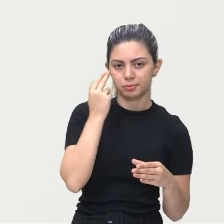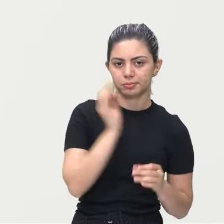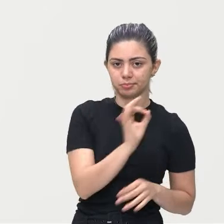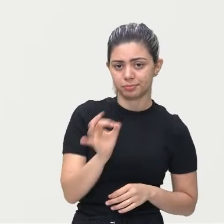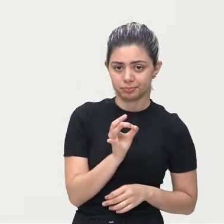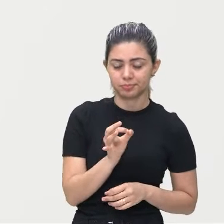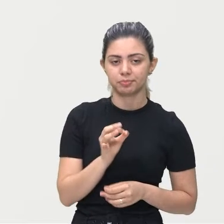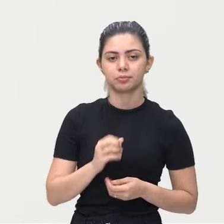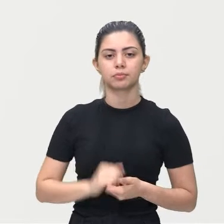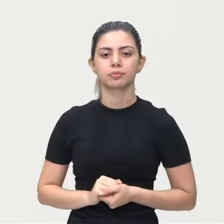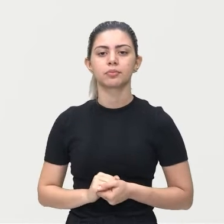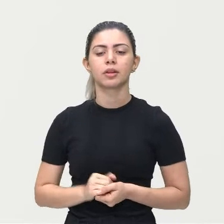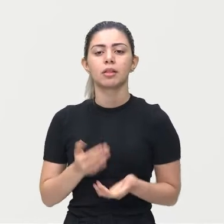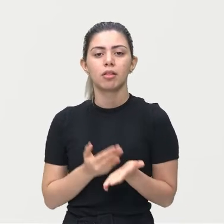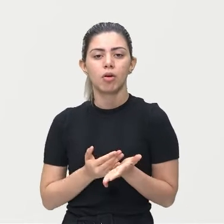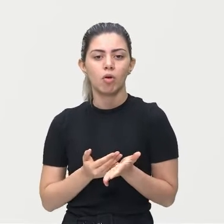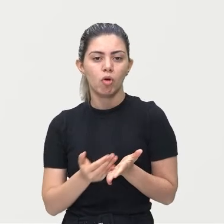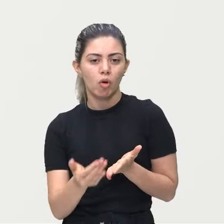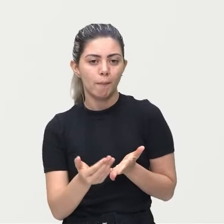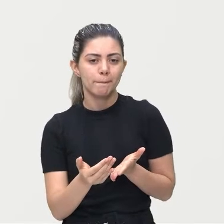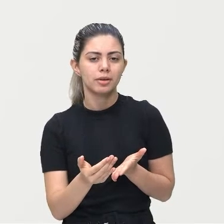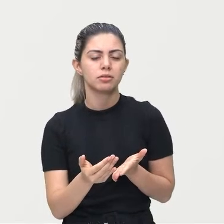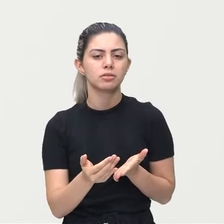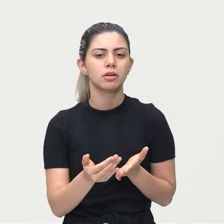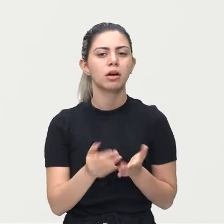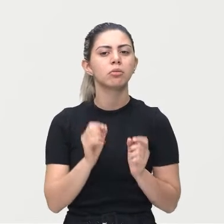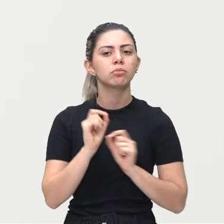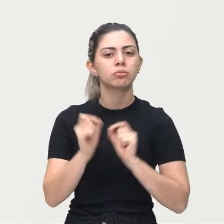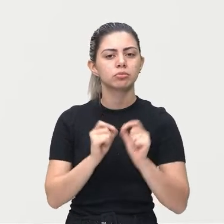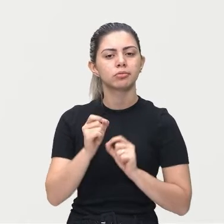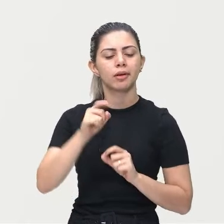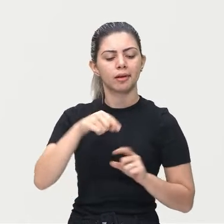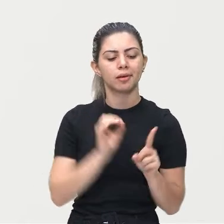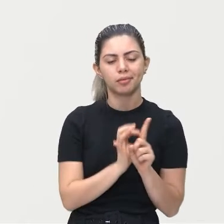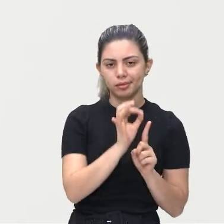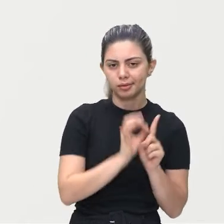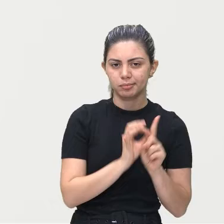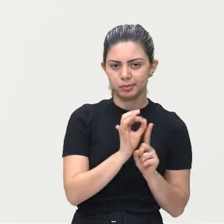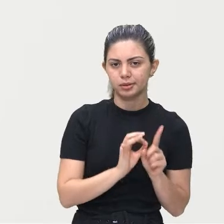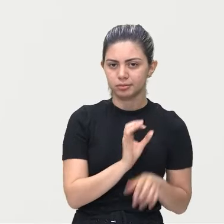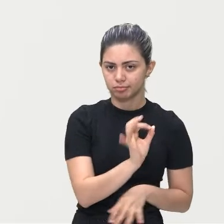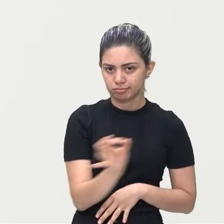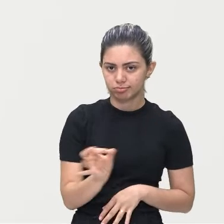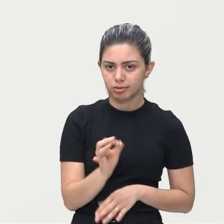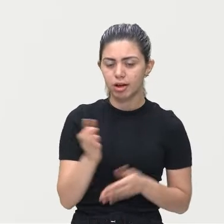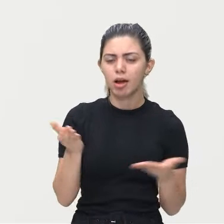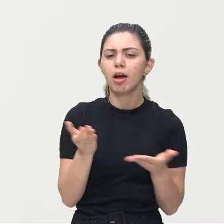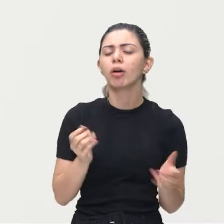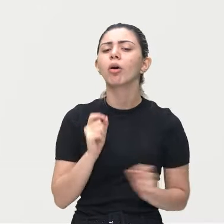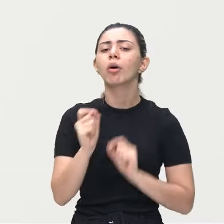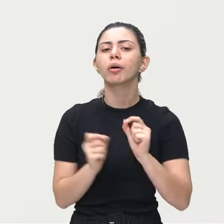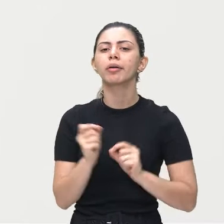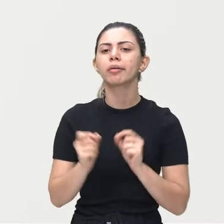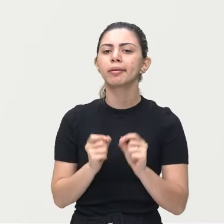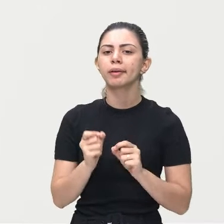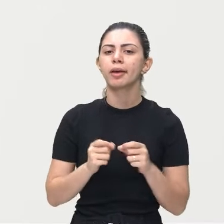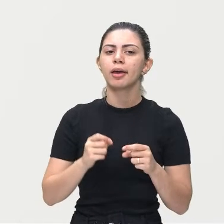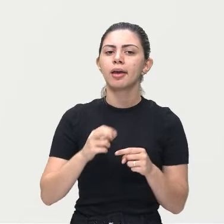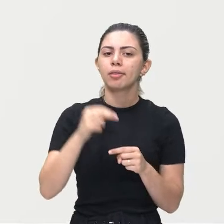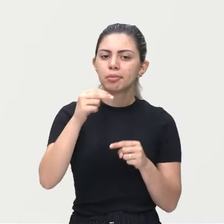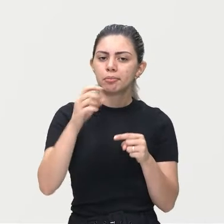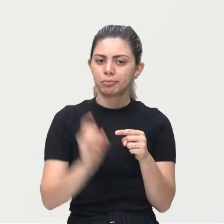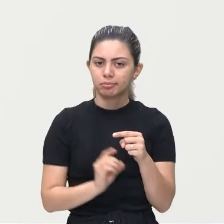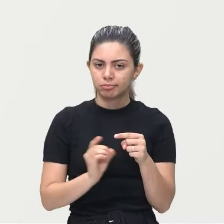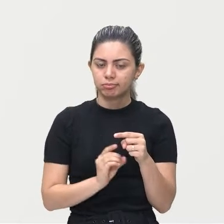nós iniciamos com a questão das temperaturas, certo? Agora vamos ver na forma